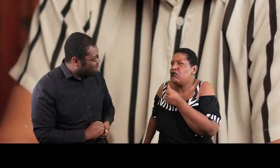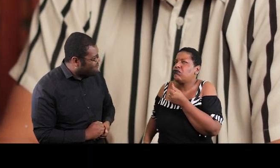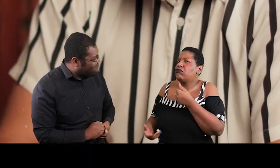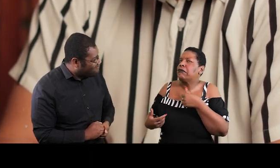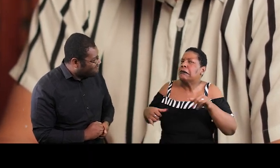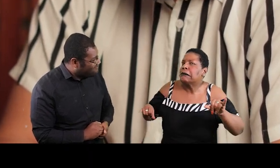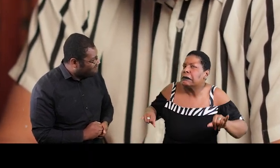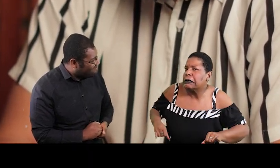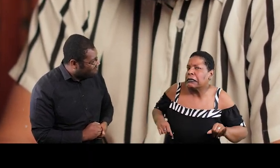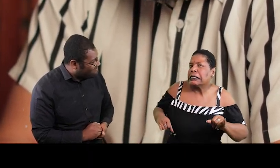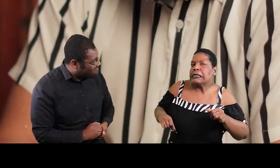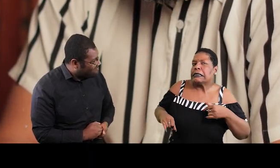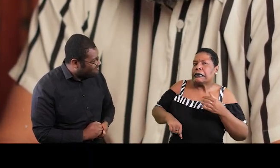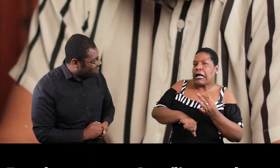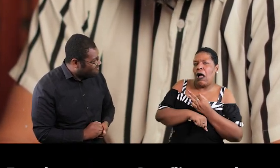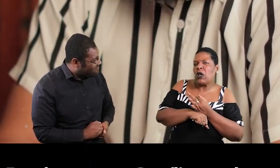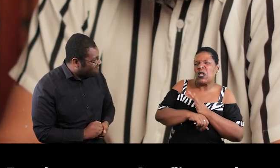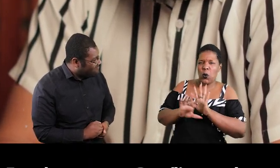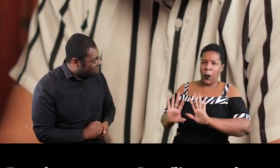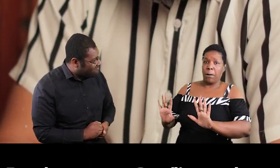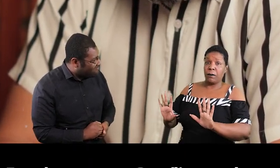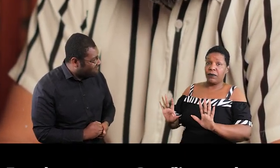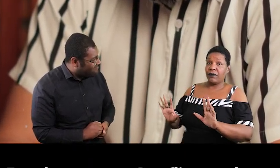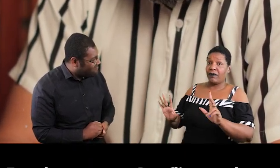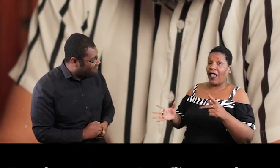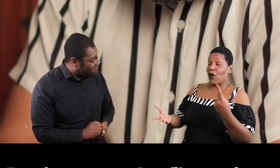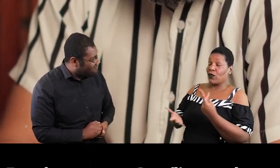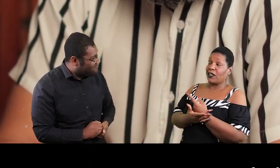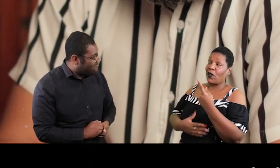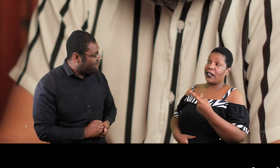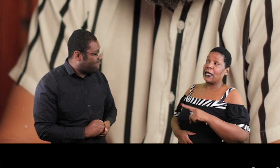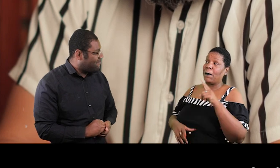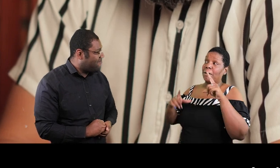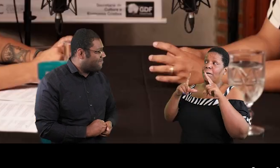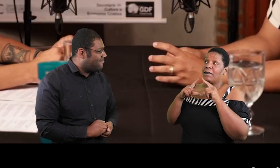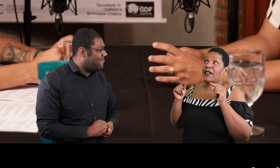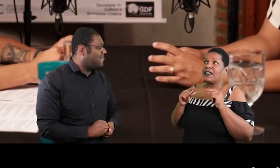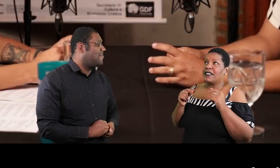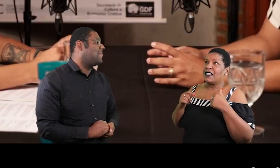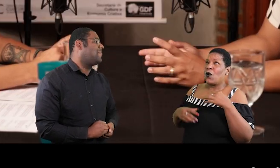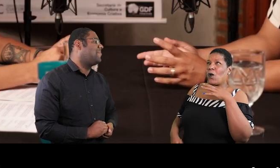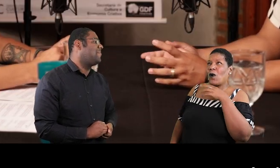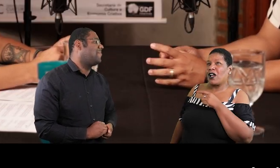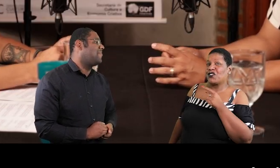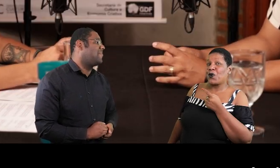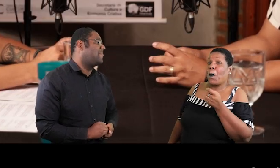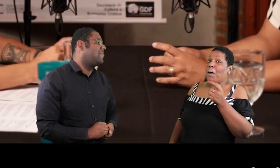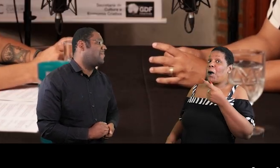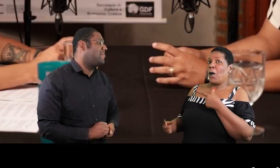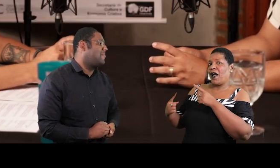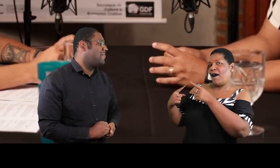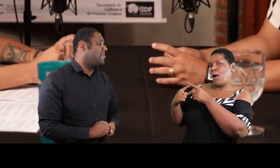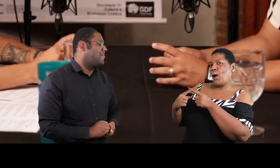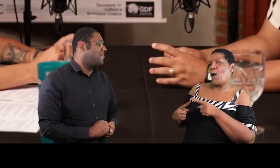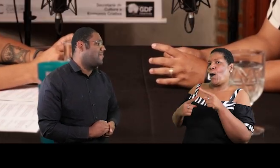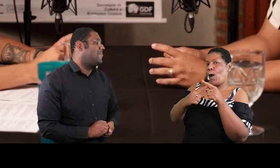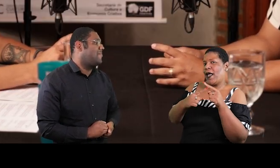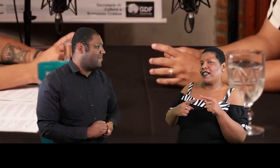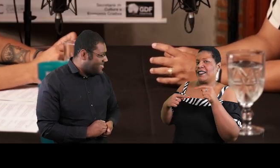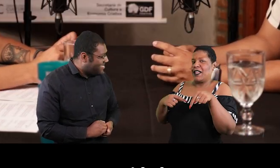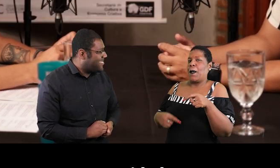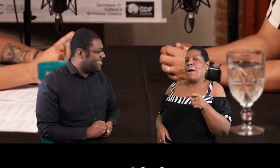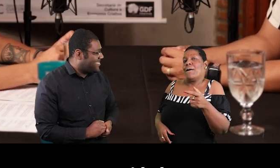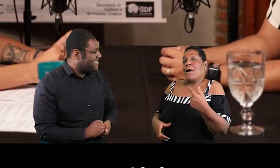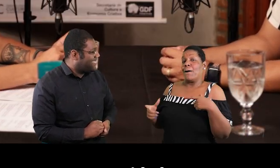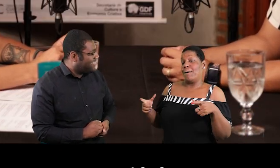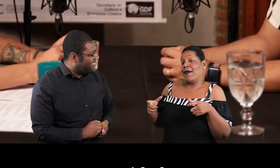sofrimento. E acabou que em Brasília, eu acho assim que a gente tem pouca concorrência.